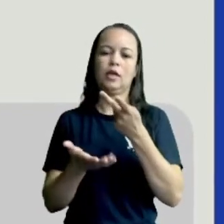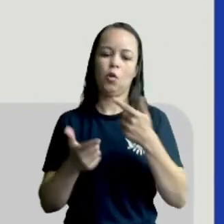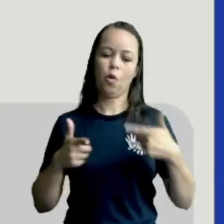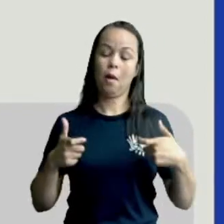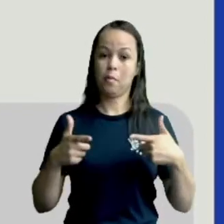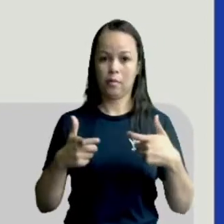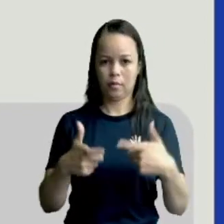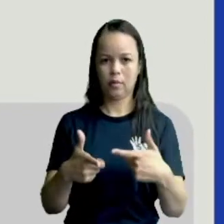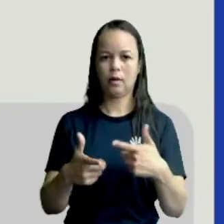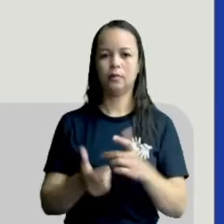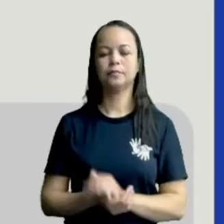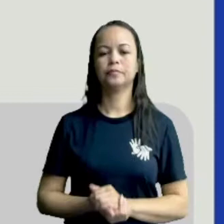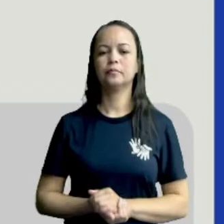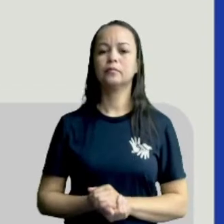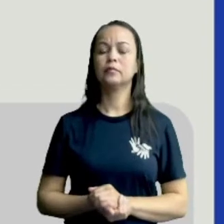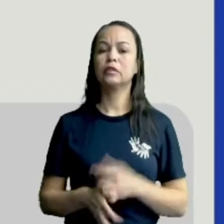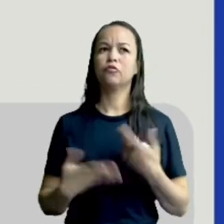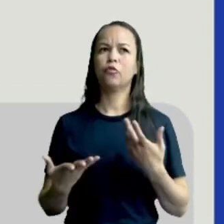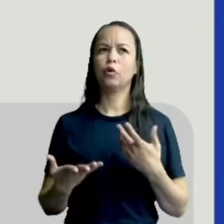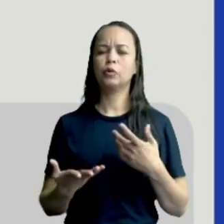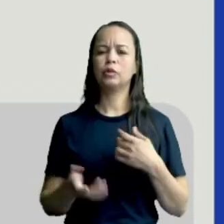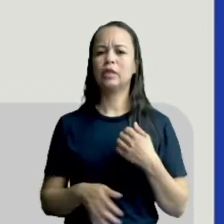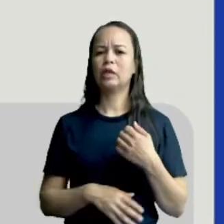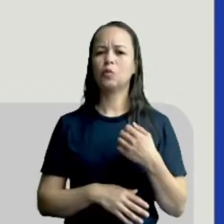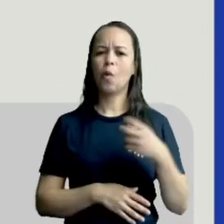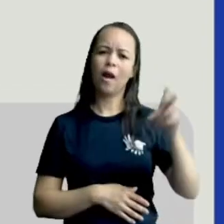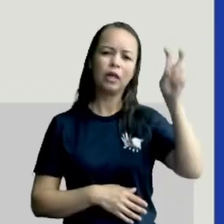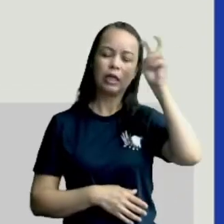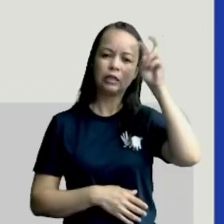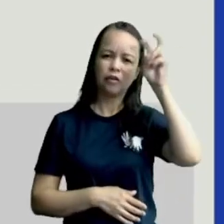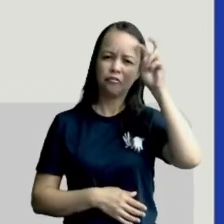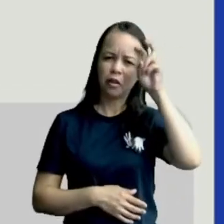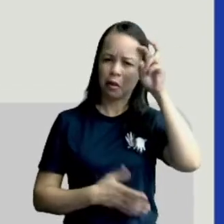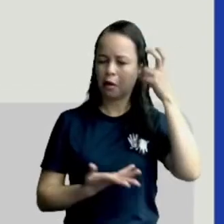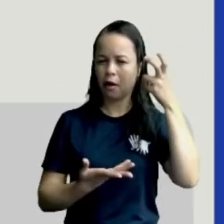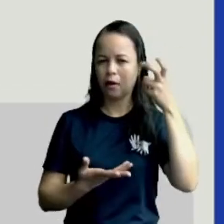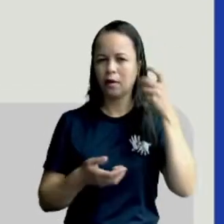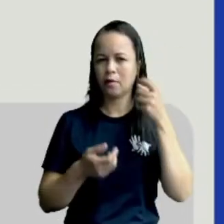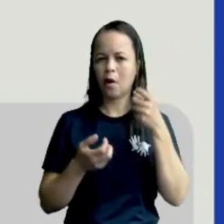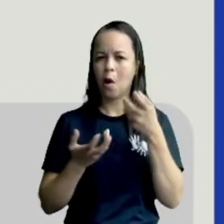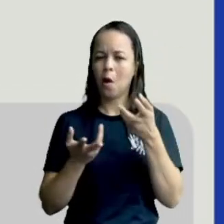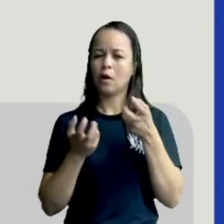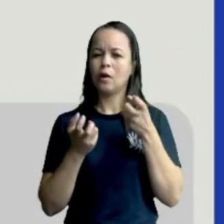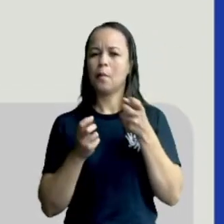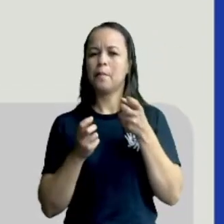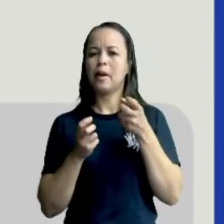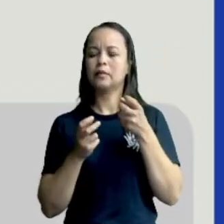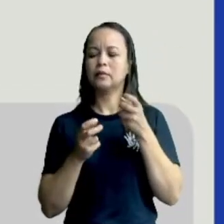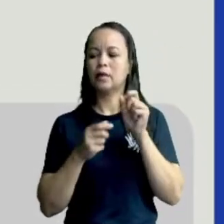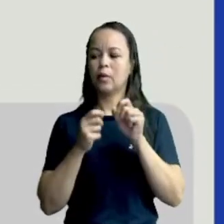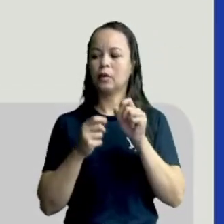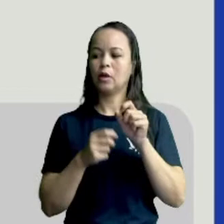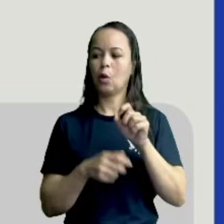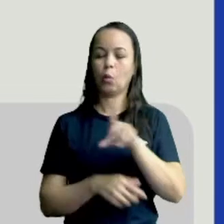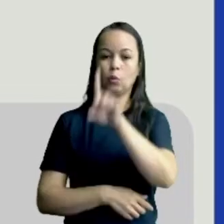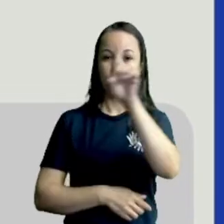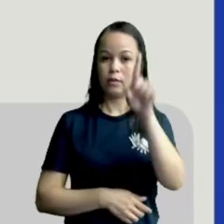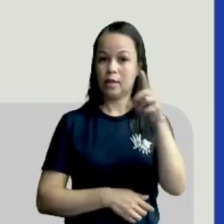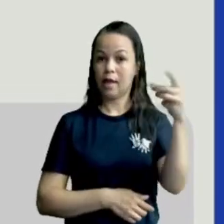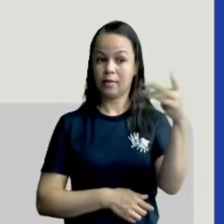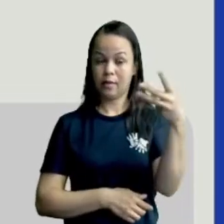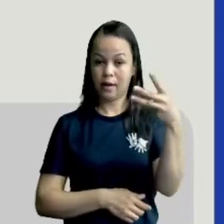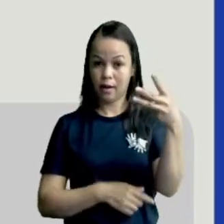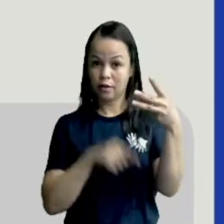a batalha, foi numa quinta-feira. A gente pode perceber aí que o dia 3 está representado aí